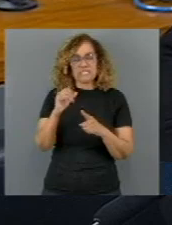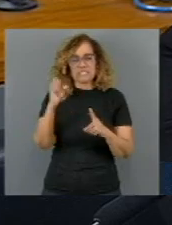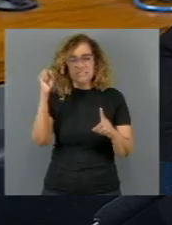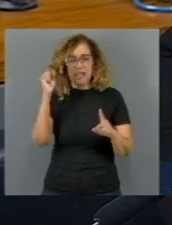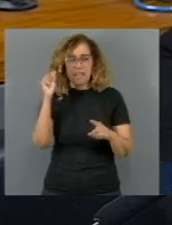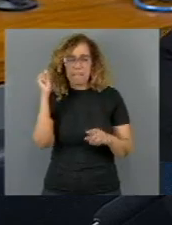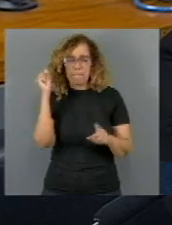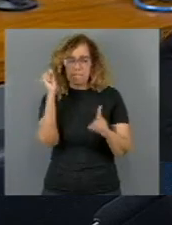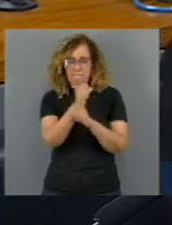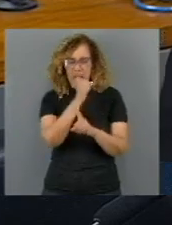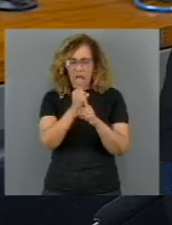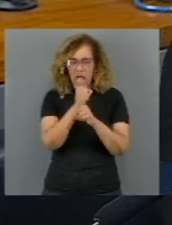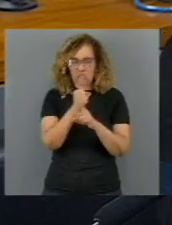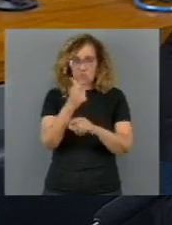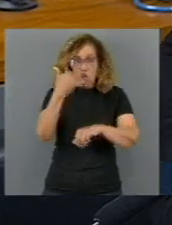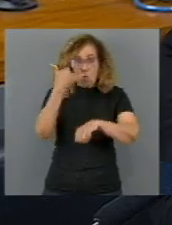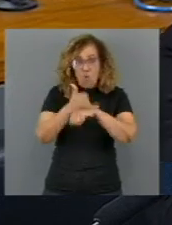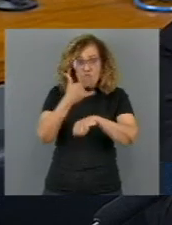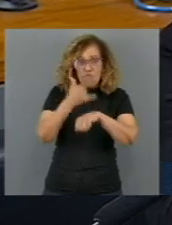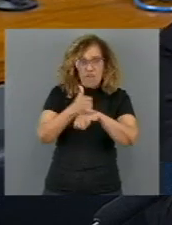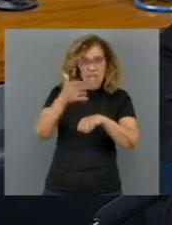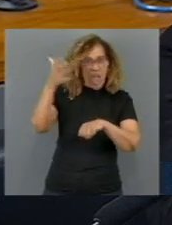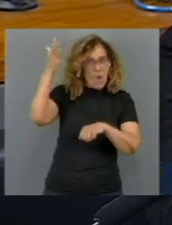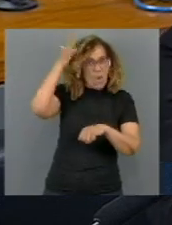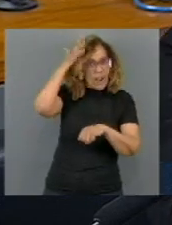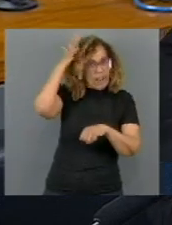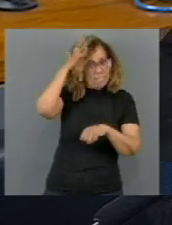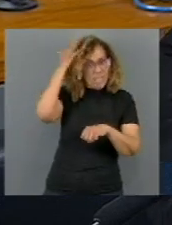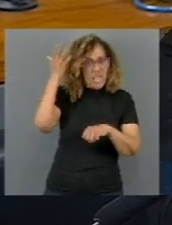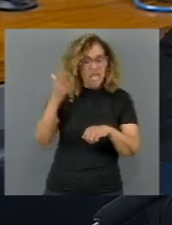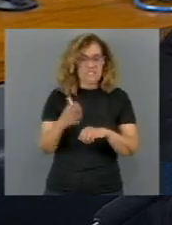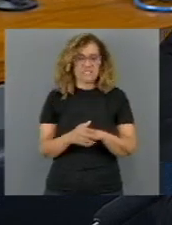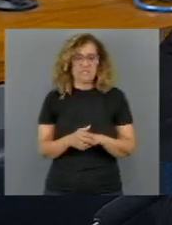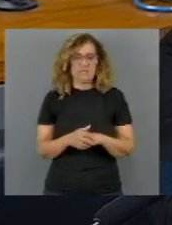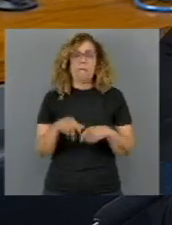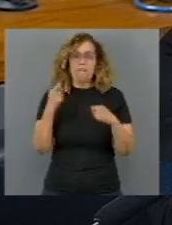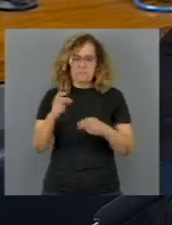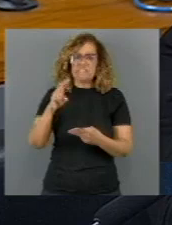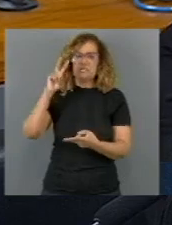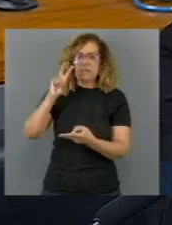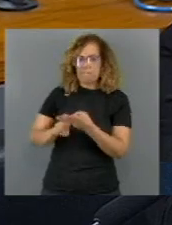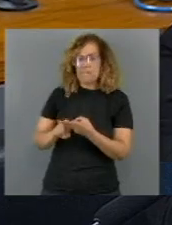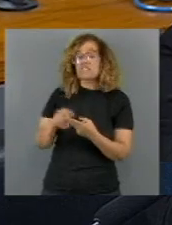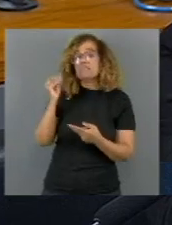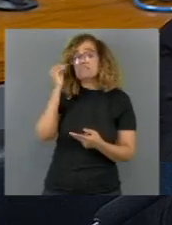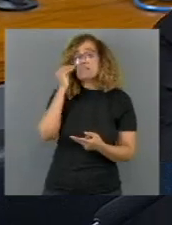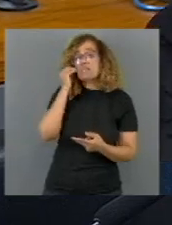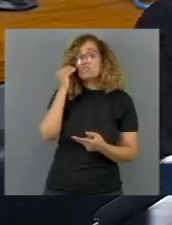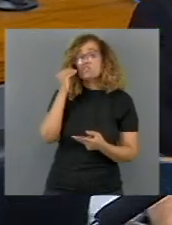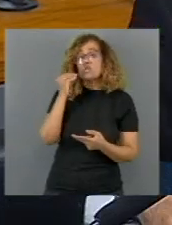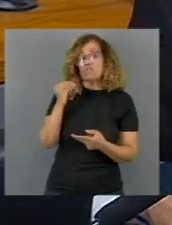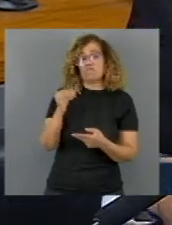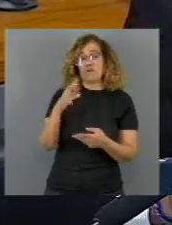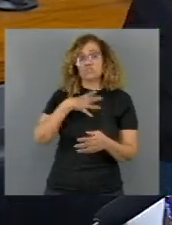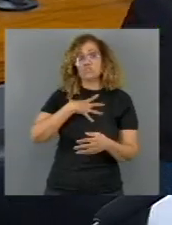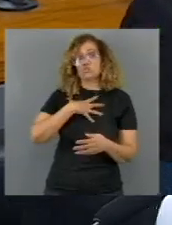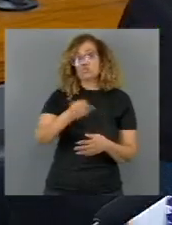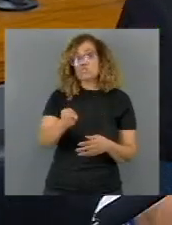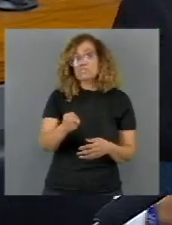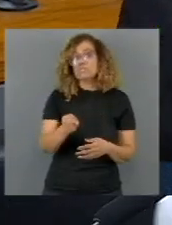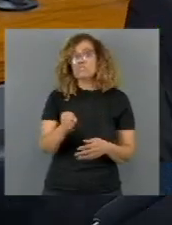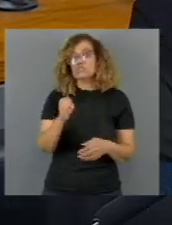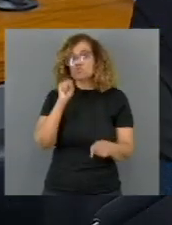ferro na cabeça de alguém e o capacete fica daquela forma, tem que estar preso por tentativa de homicídio. E eu falo isso com muito